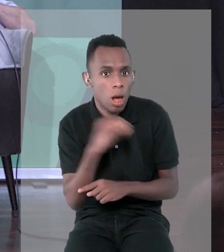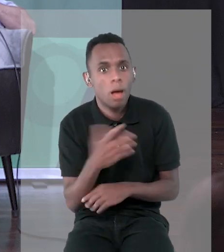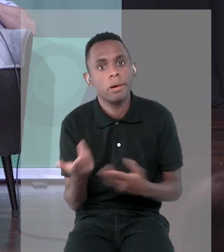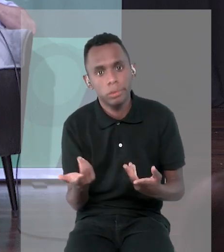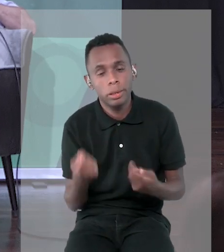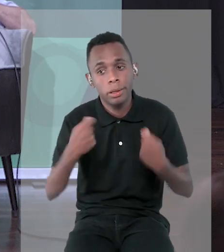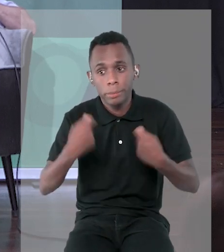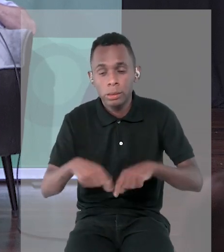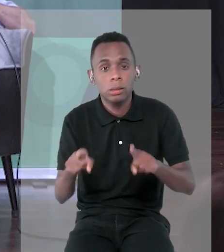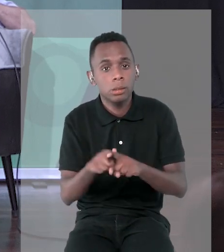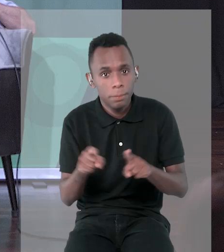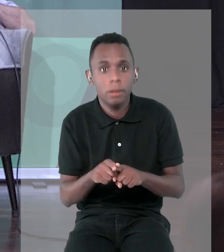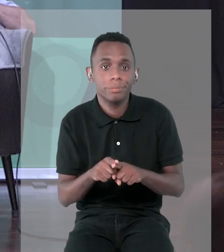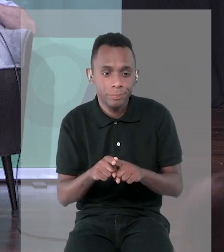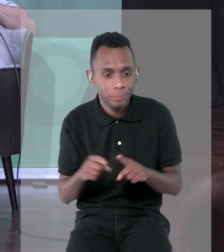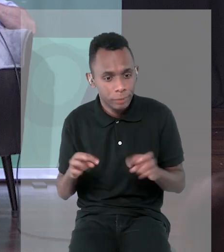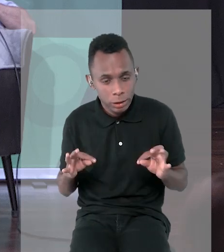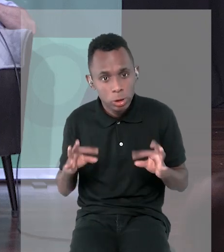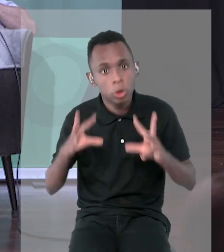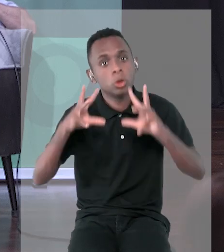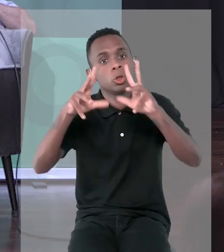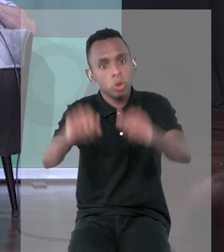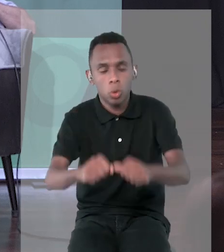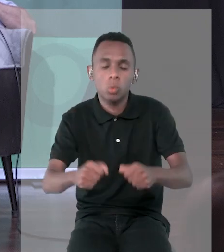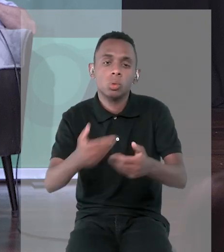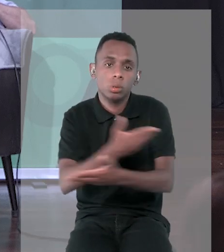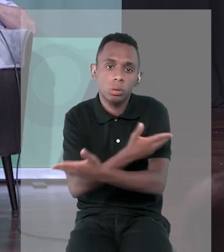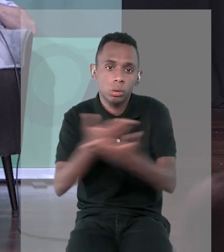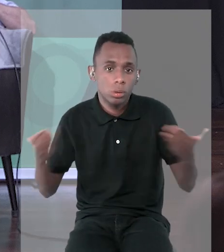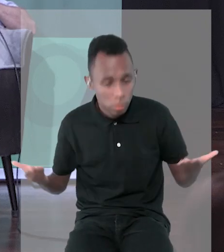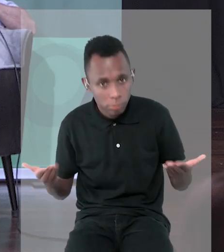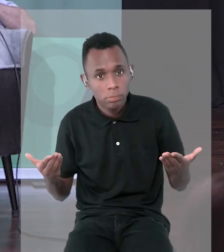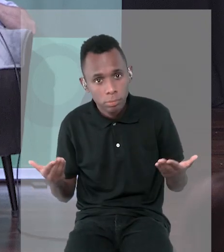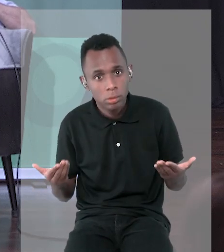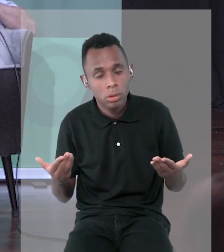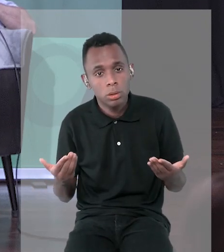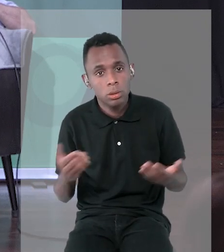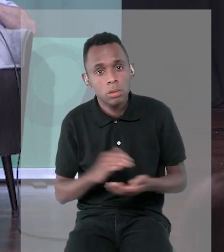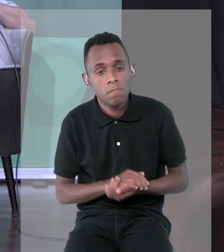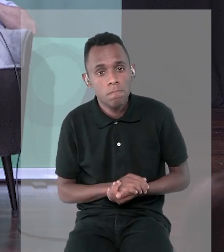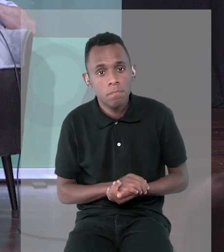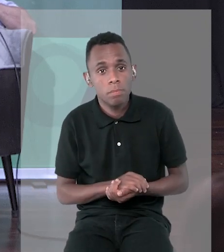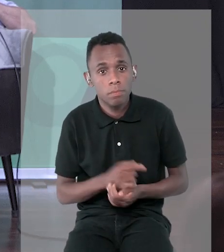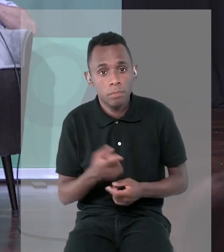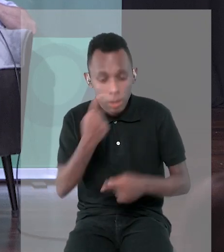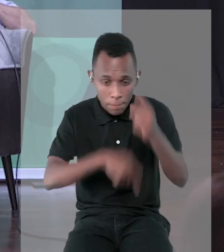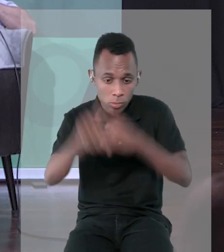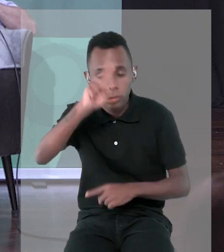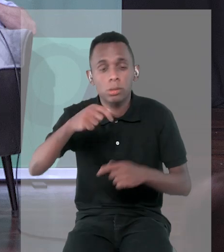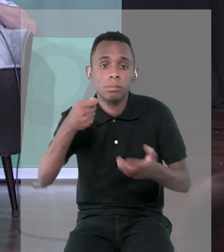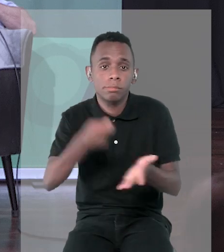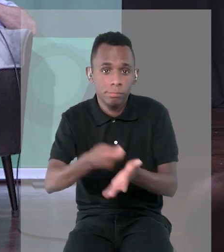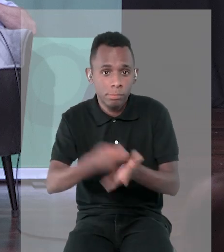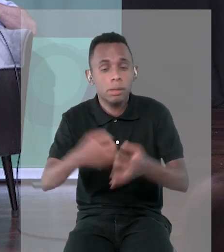e pela realização de todos, né, que essa mudança é